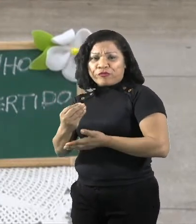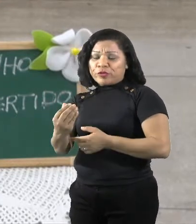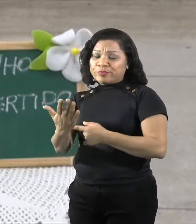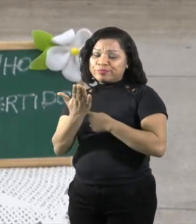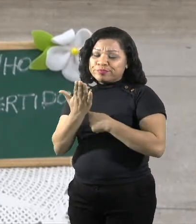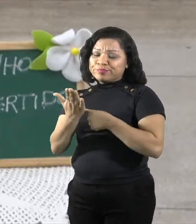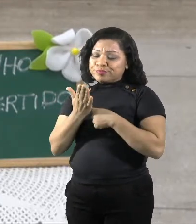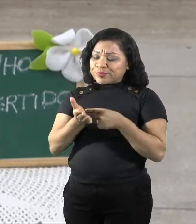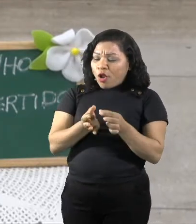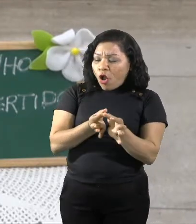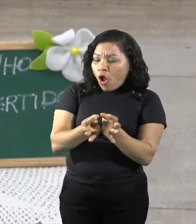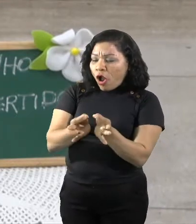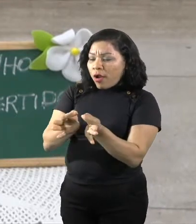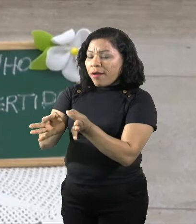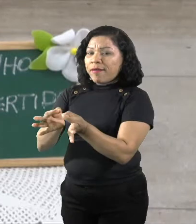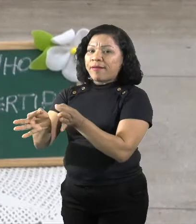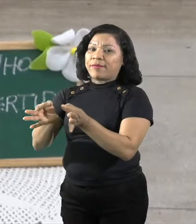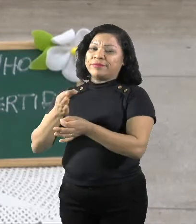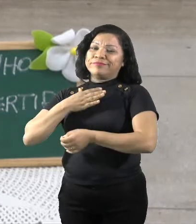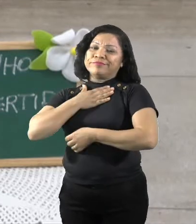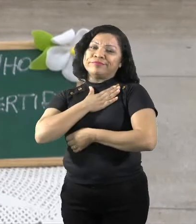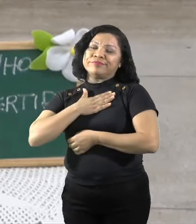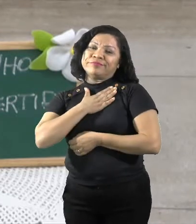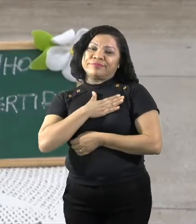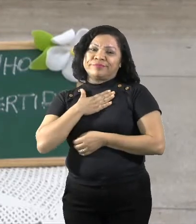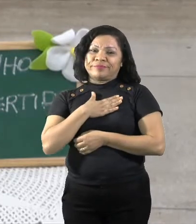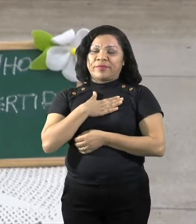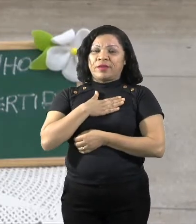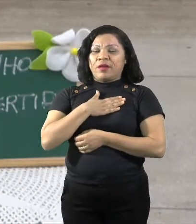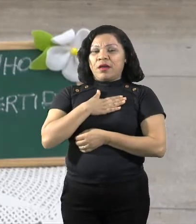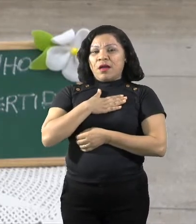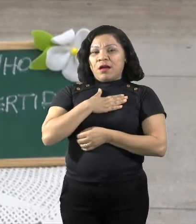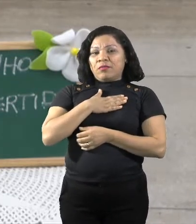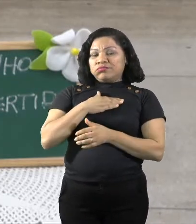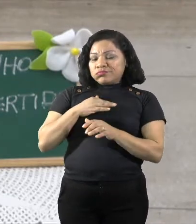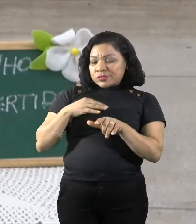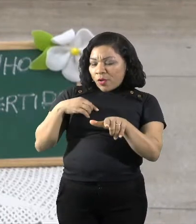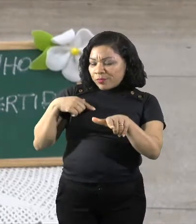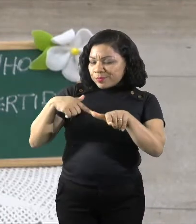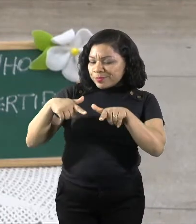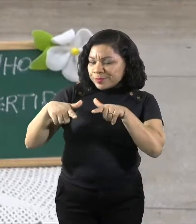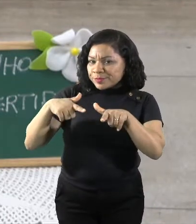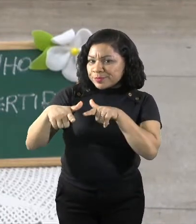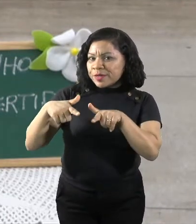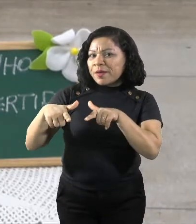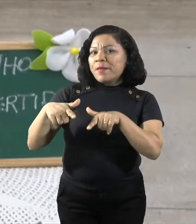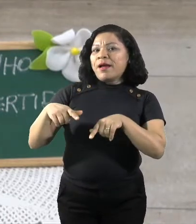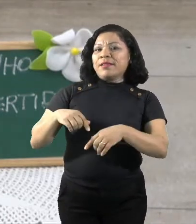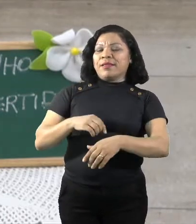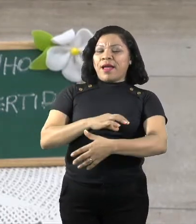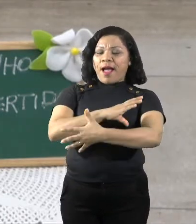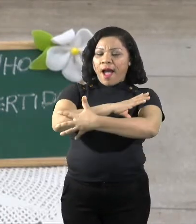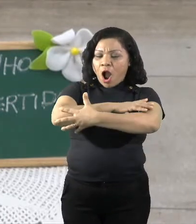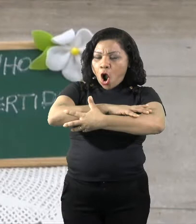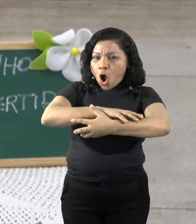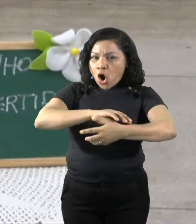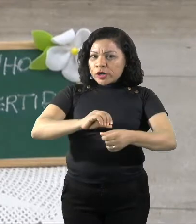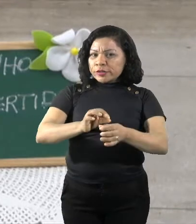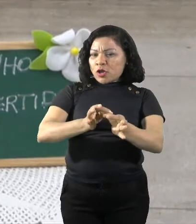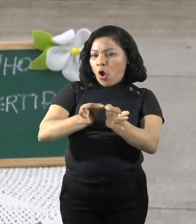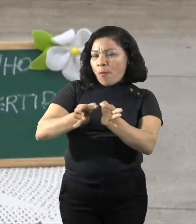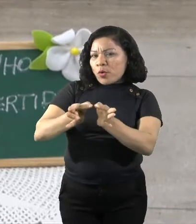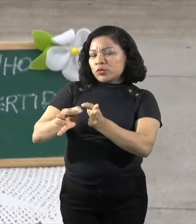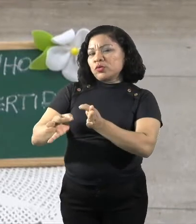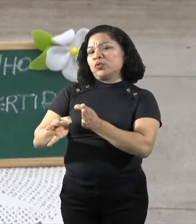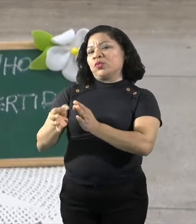esse ambiente bem prazeroso, onde nós vamos trabalhar a coordenação motora, a imaginação